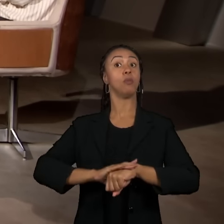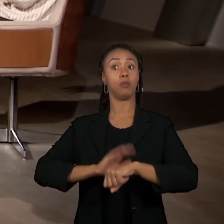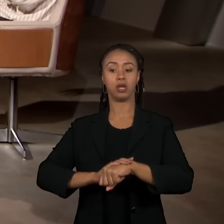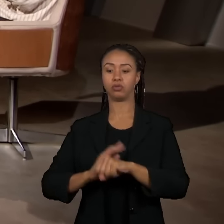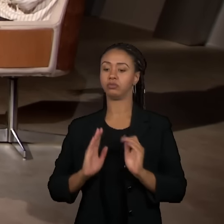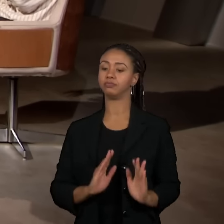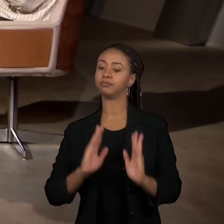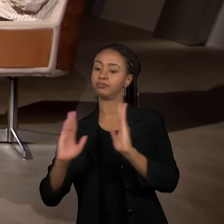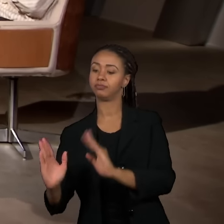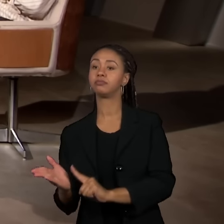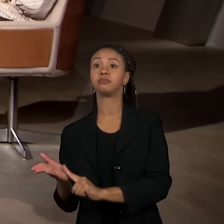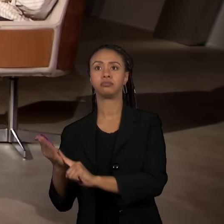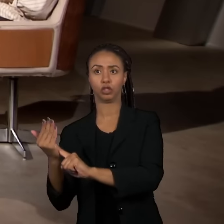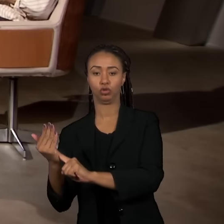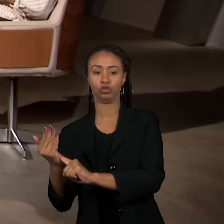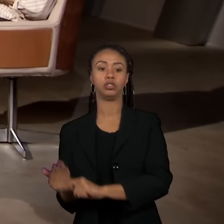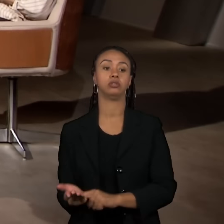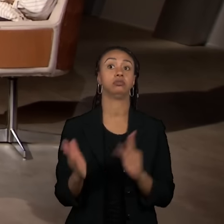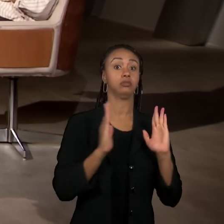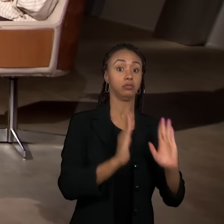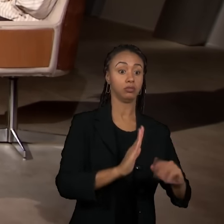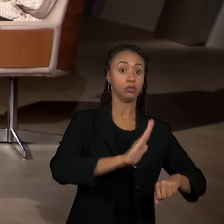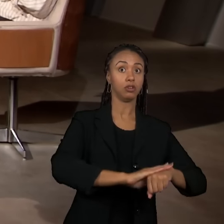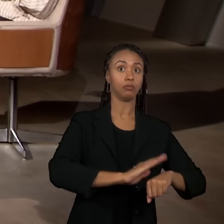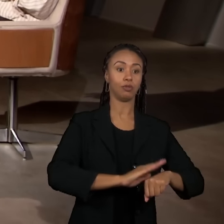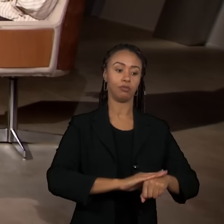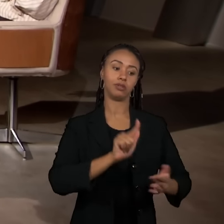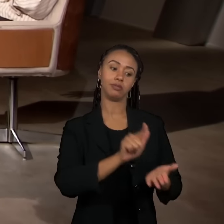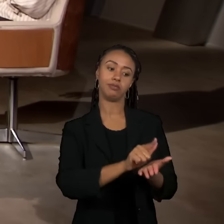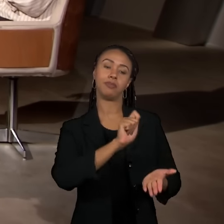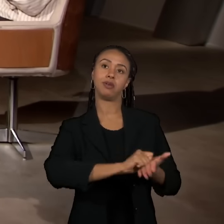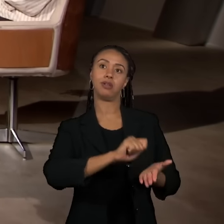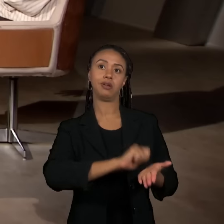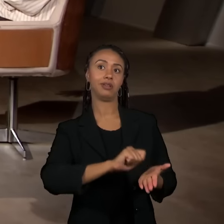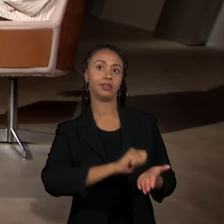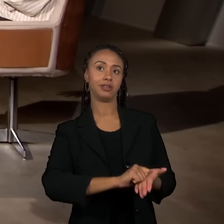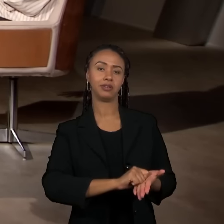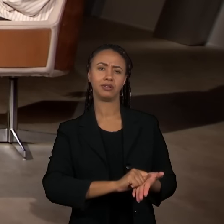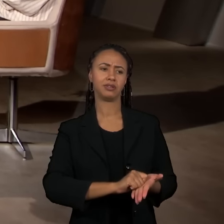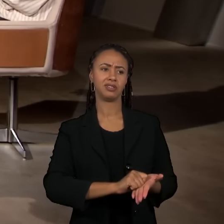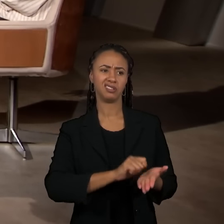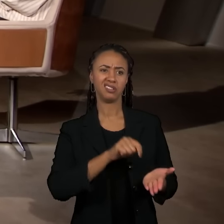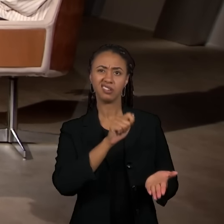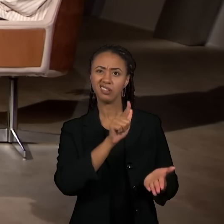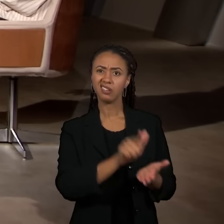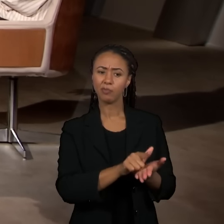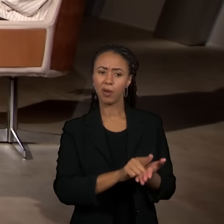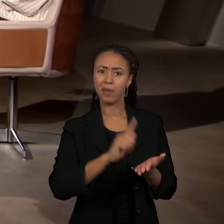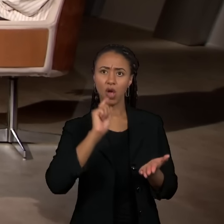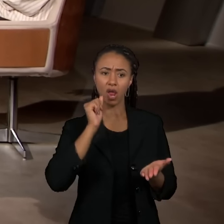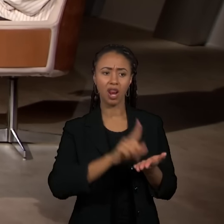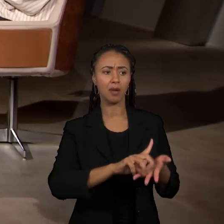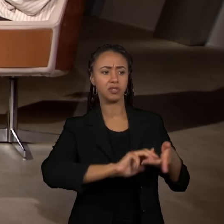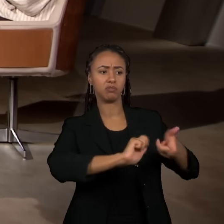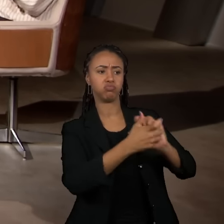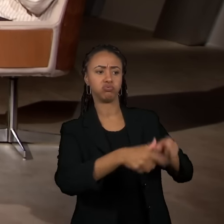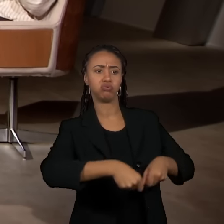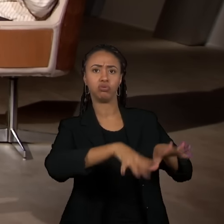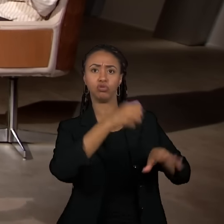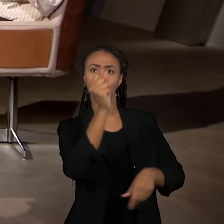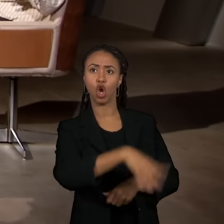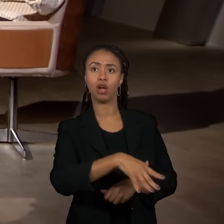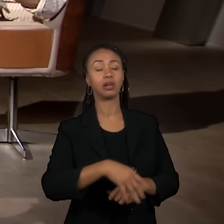e assim por diante e porque não dá para jogar fora o lápis de papel não é essa a ideia né Não